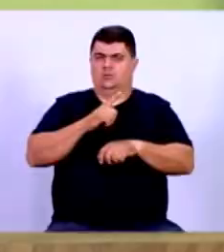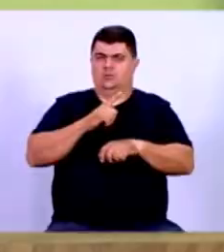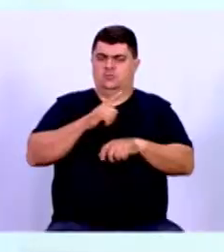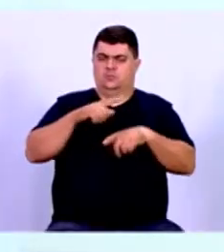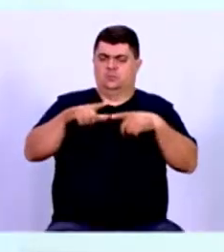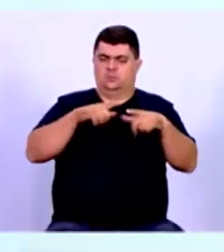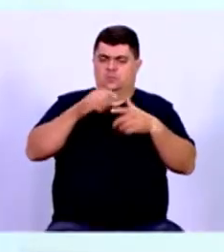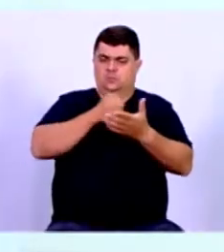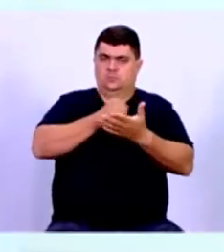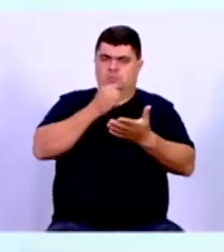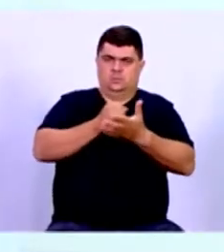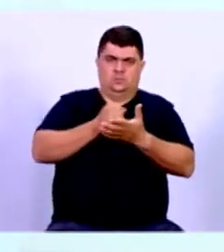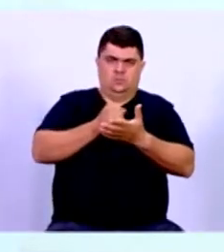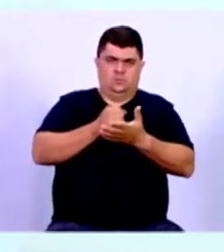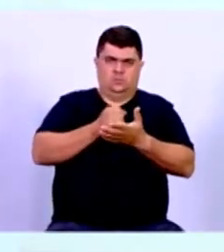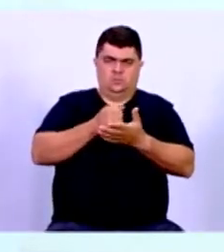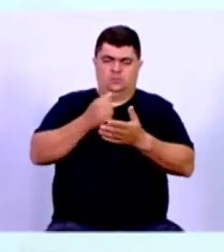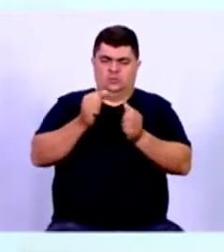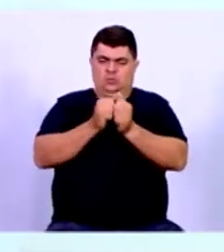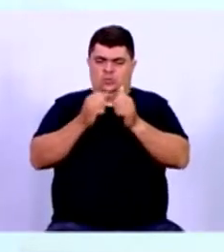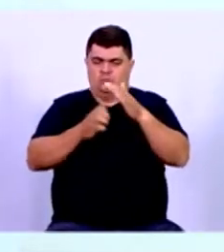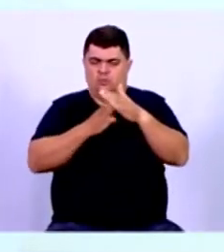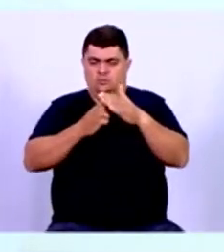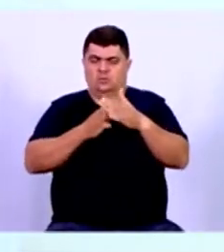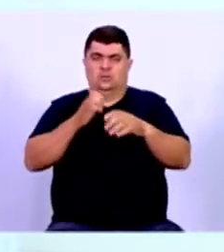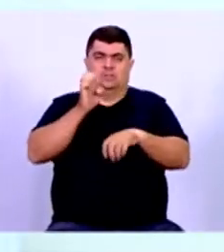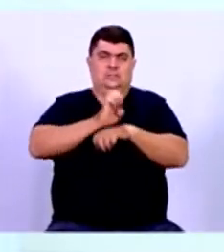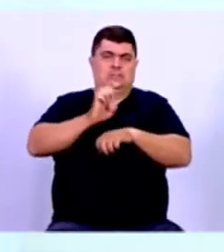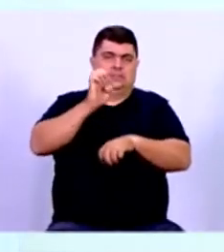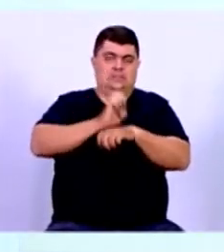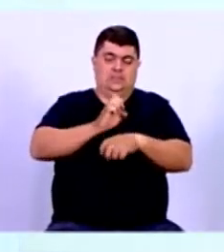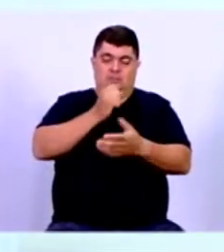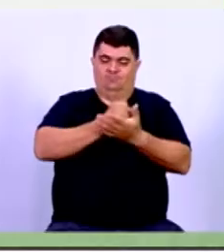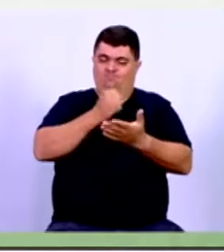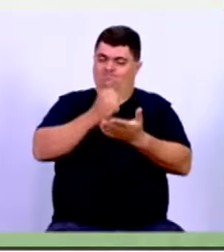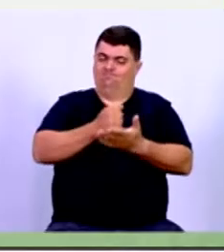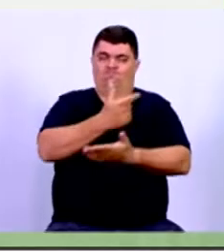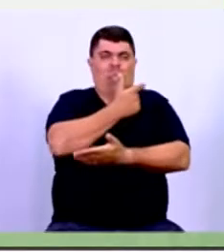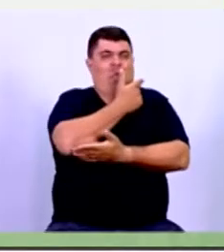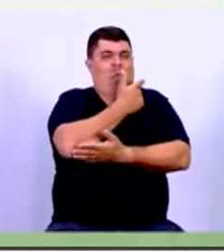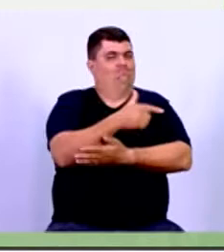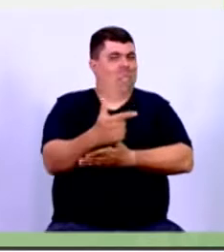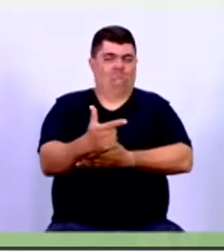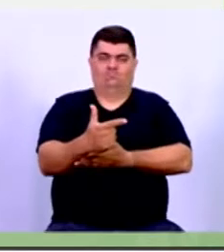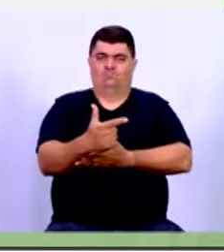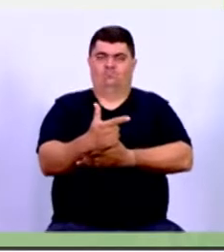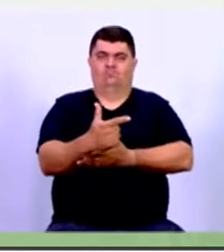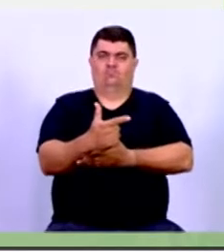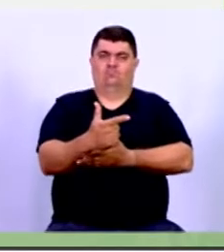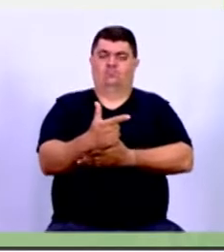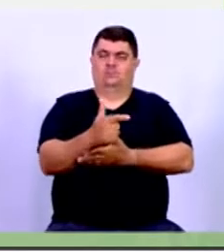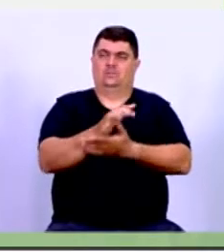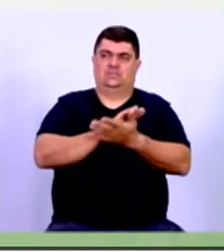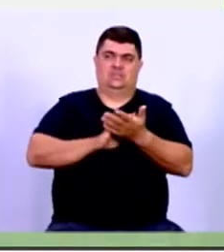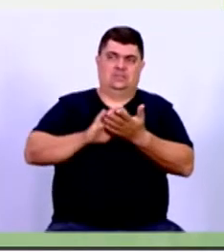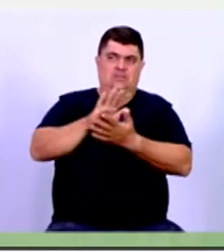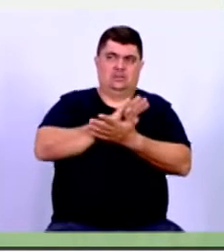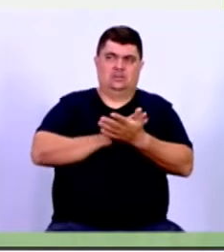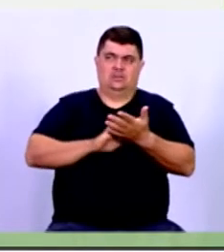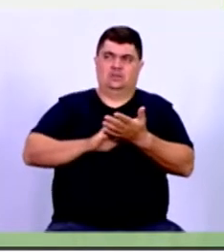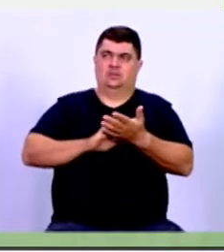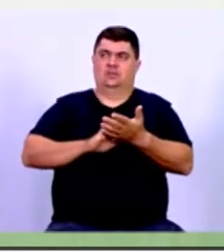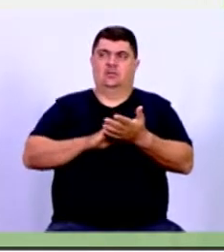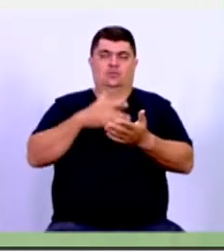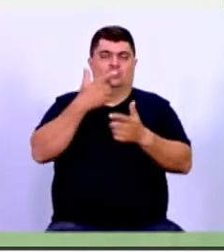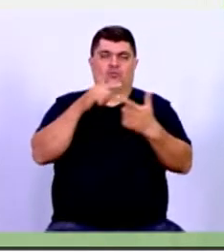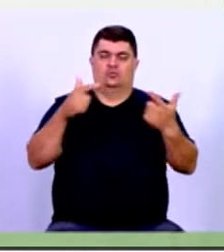contrata? Jamais. Estágio não é relação de emprego. Então, não, absolutamente. O estágio